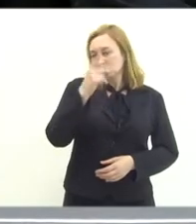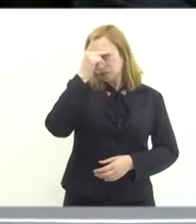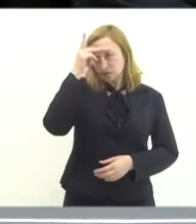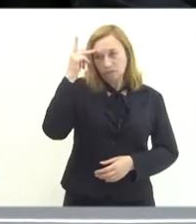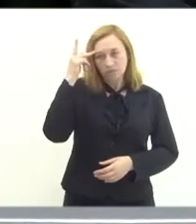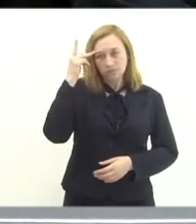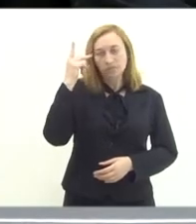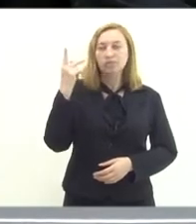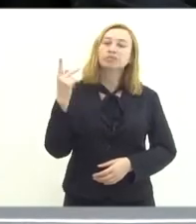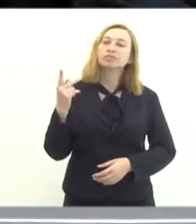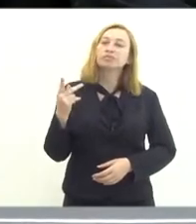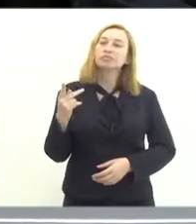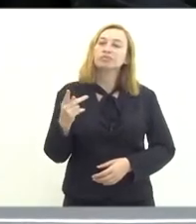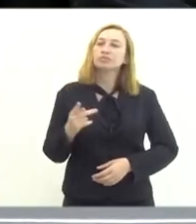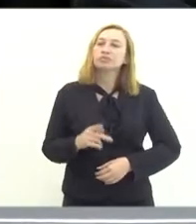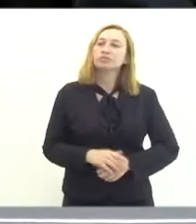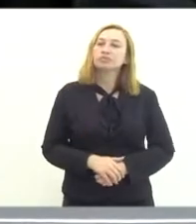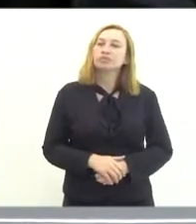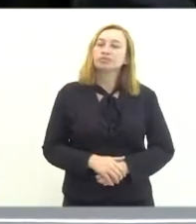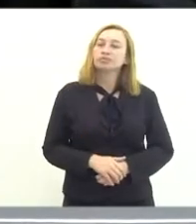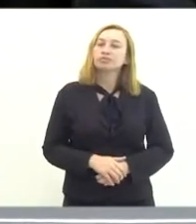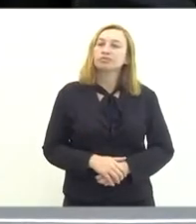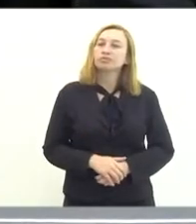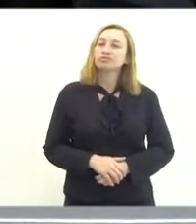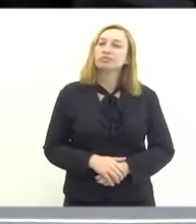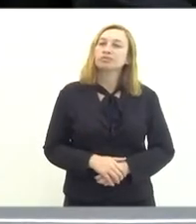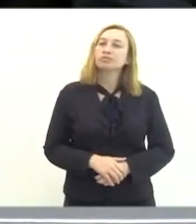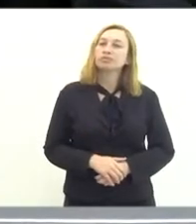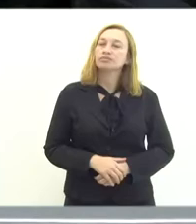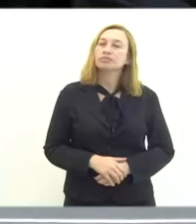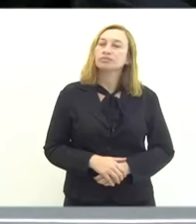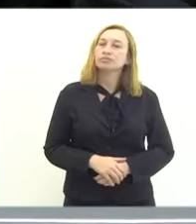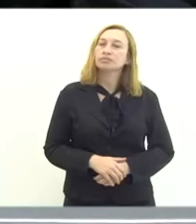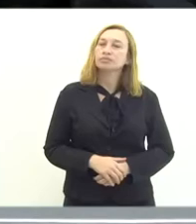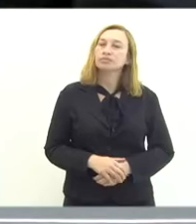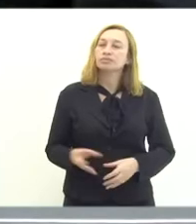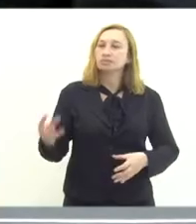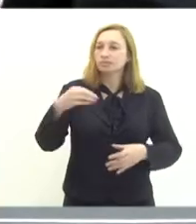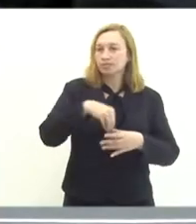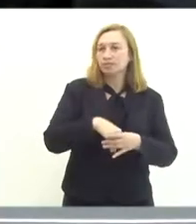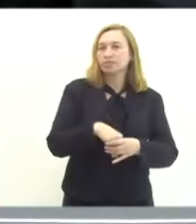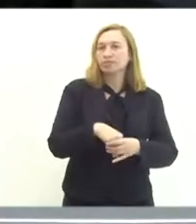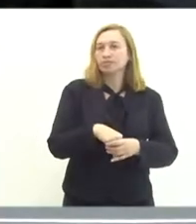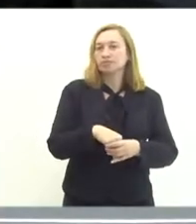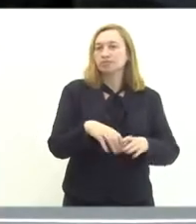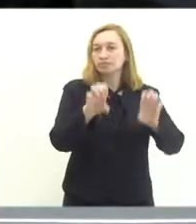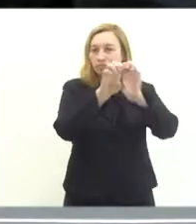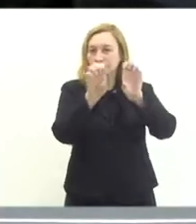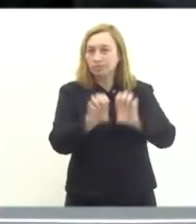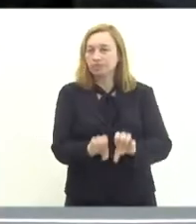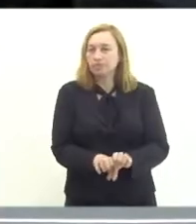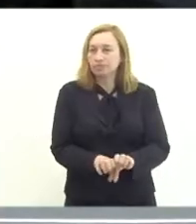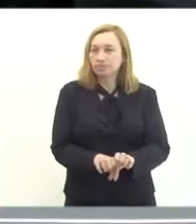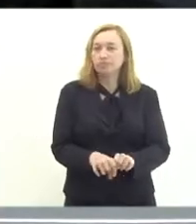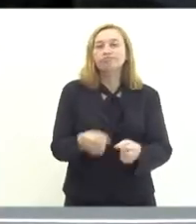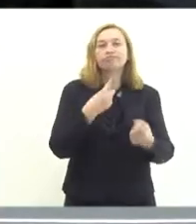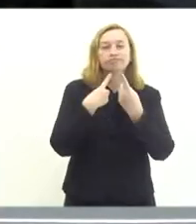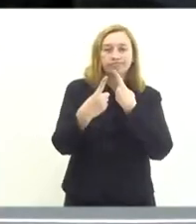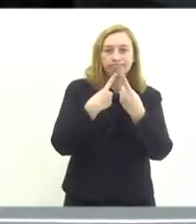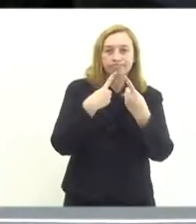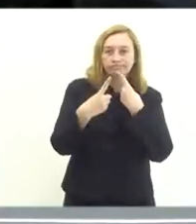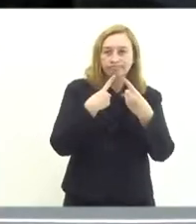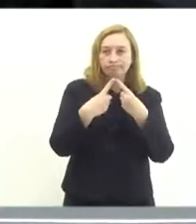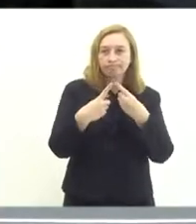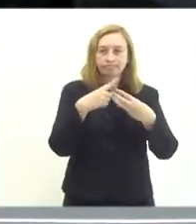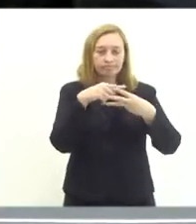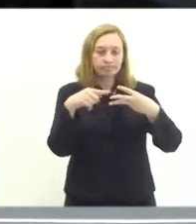dentro dessa estrutura Concebida para que haja um permanente diálogo